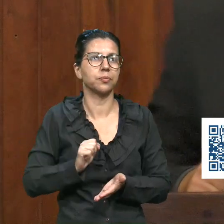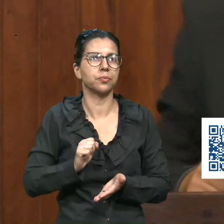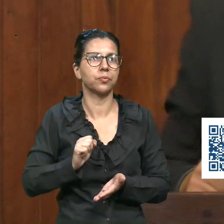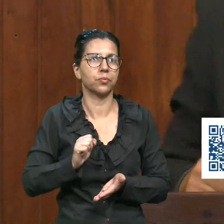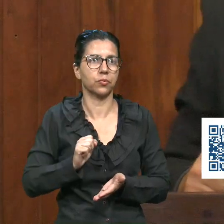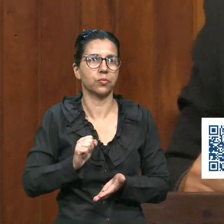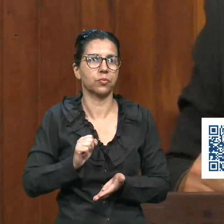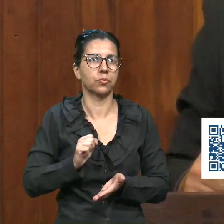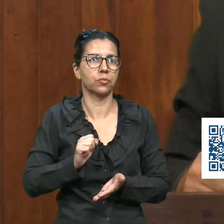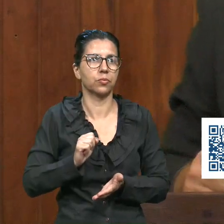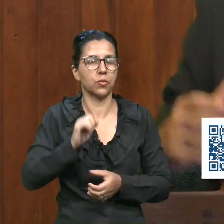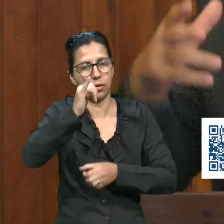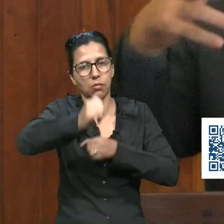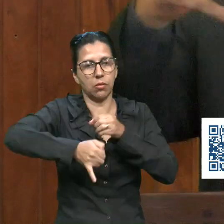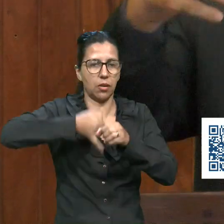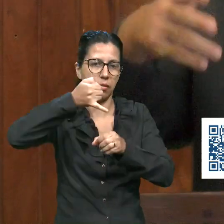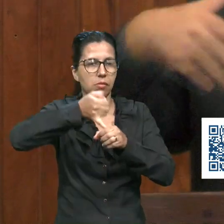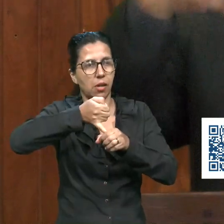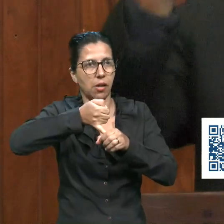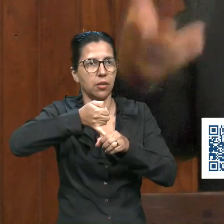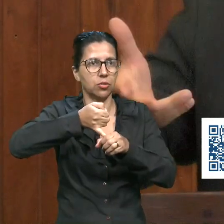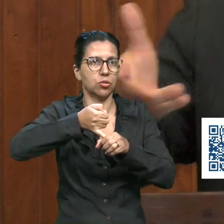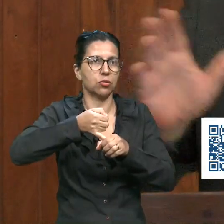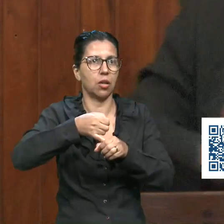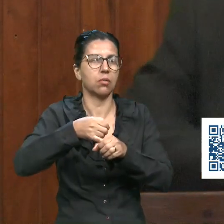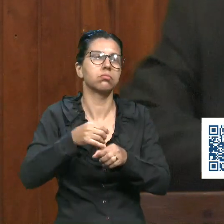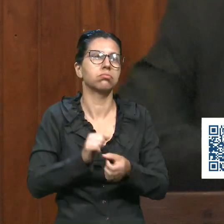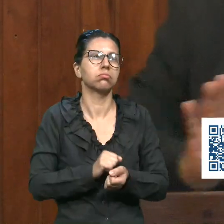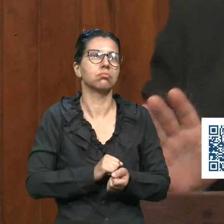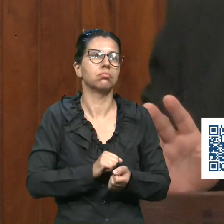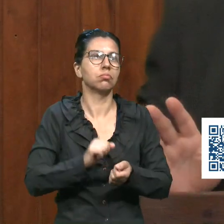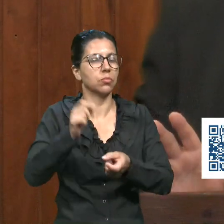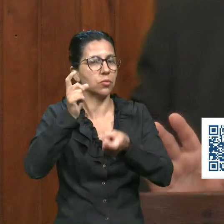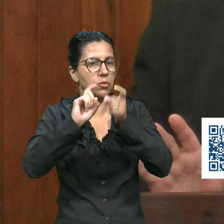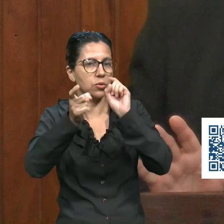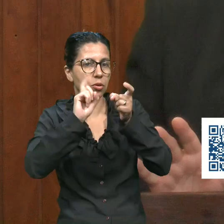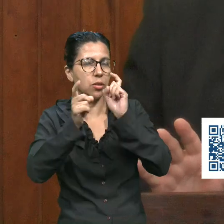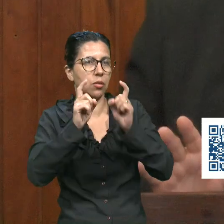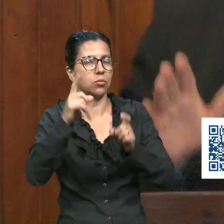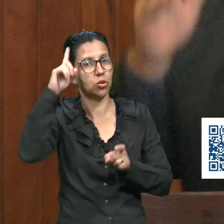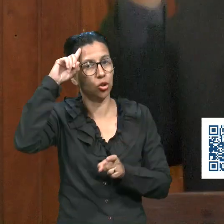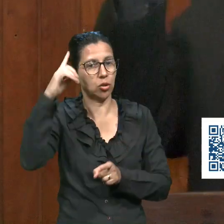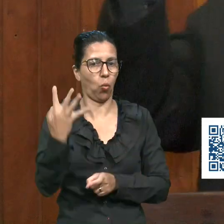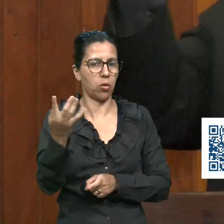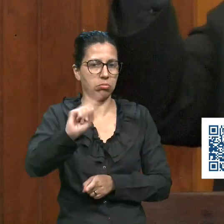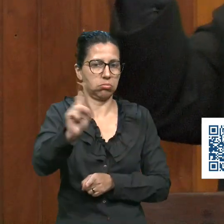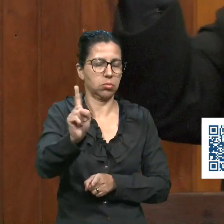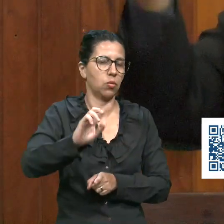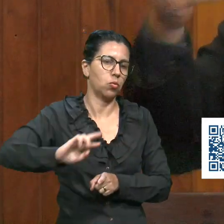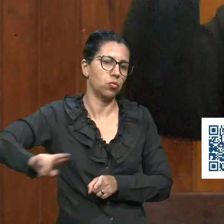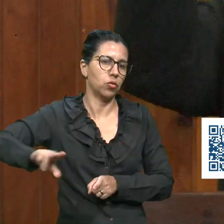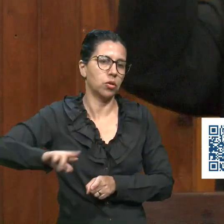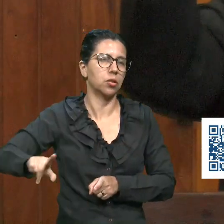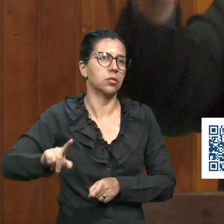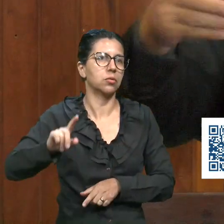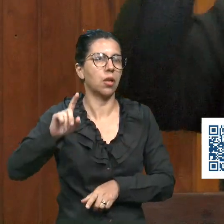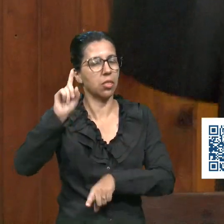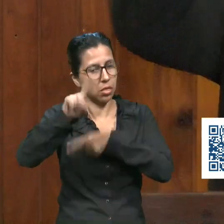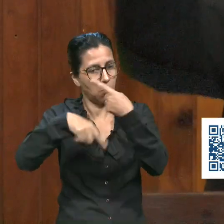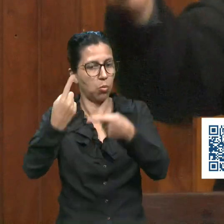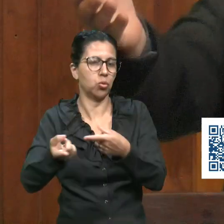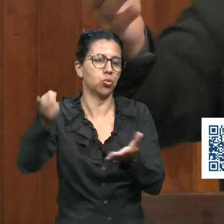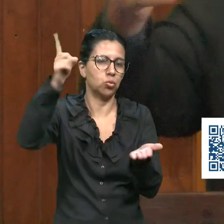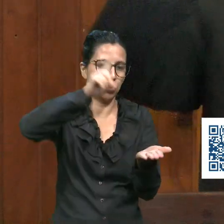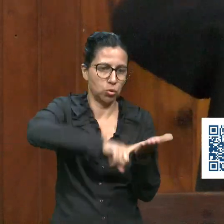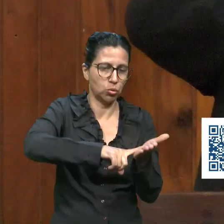online, né? Entrou por online, e ela disse que participaria da reunião. Ela não participou daquela reunião do dia 4. Aí, posteriormente, ela agendou uma